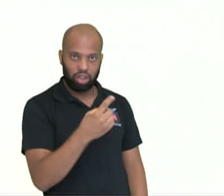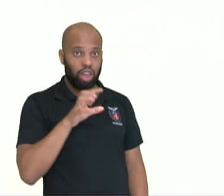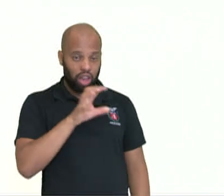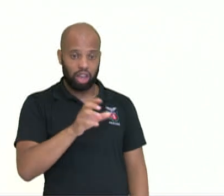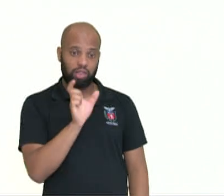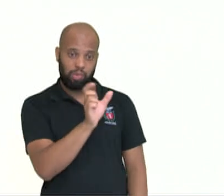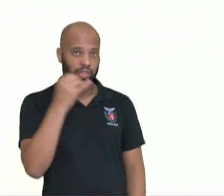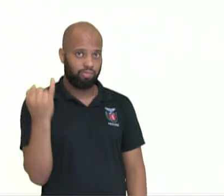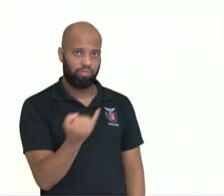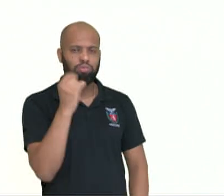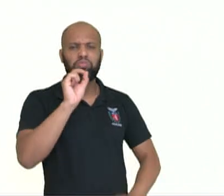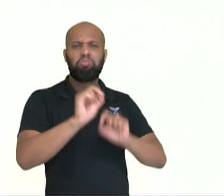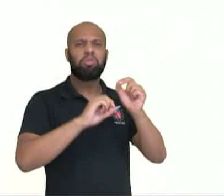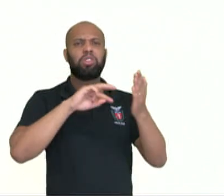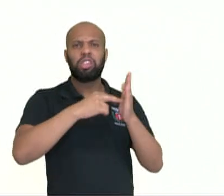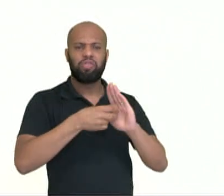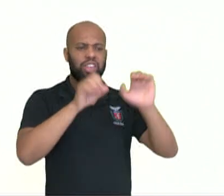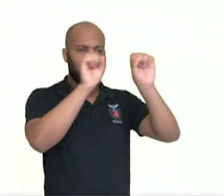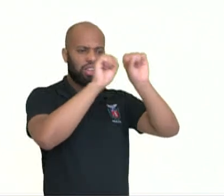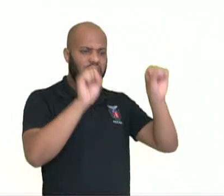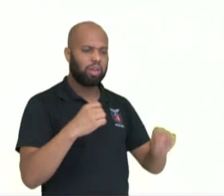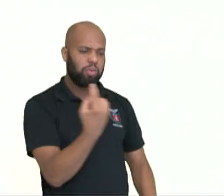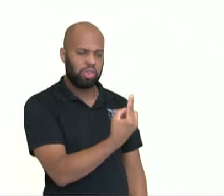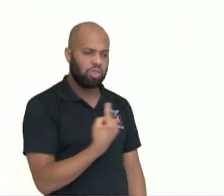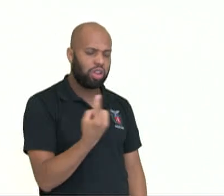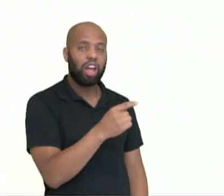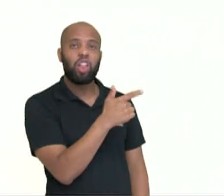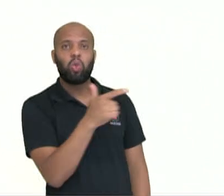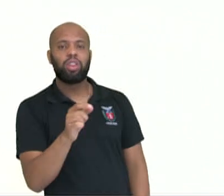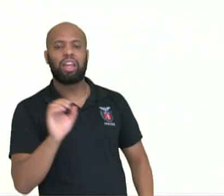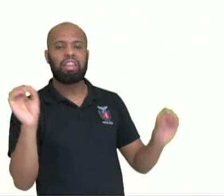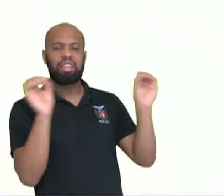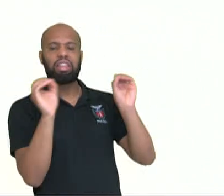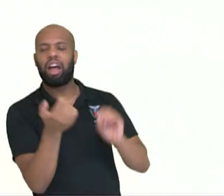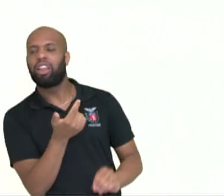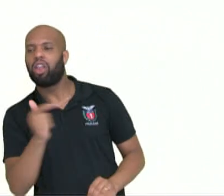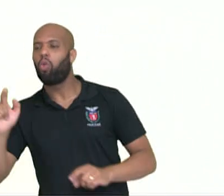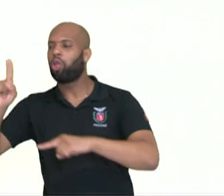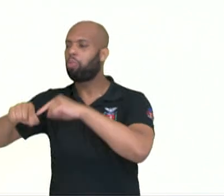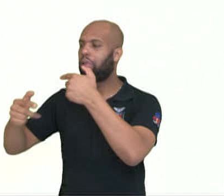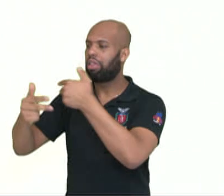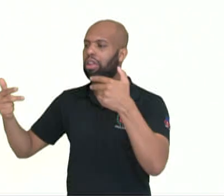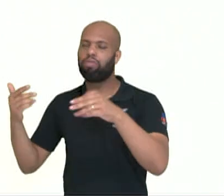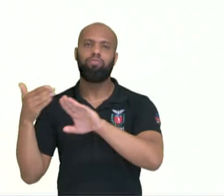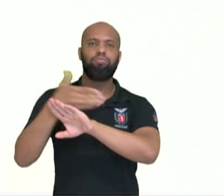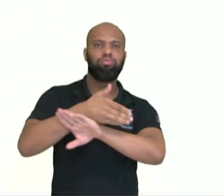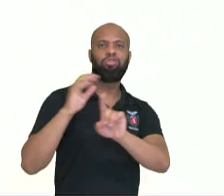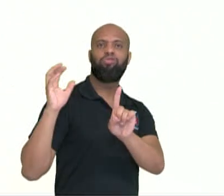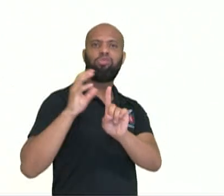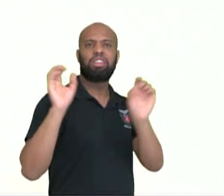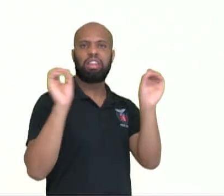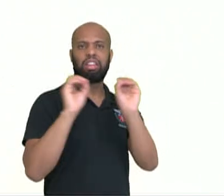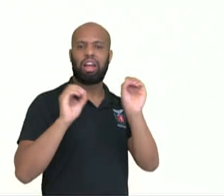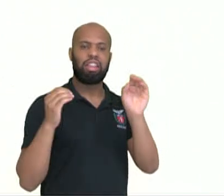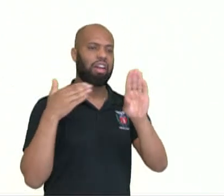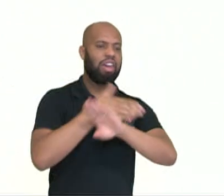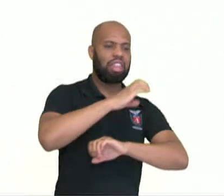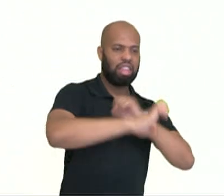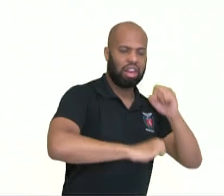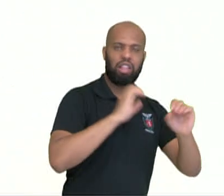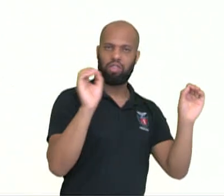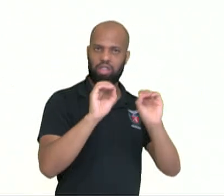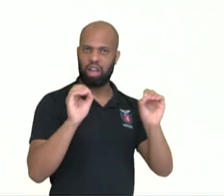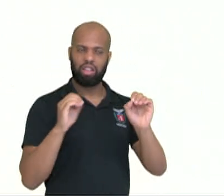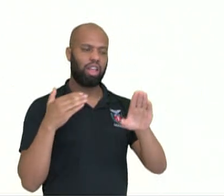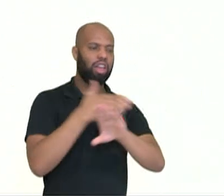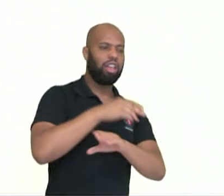importante. O que é um sistema isolado? Um sistema que não tem entradas de outra matéria de fora. Por exemplo, não entra elétrons, não entra prótons no sistema. O sistema